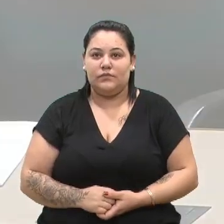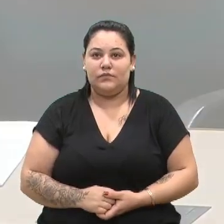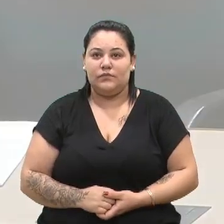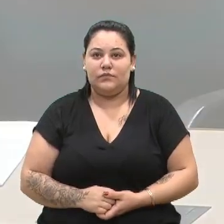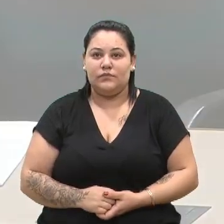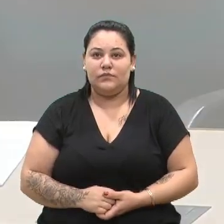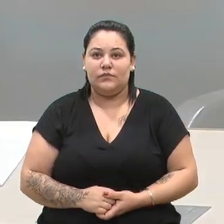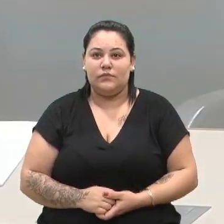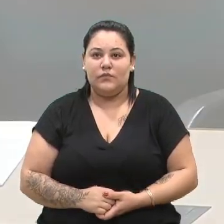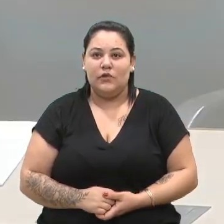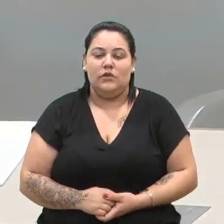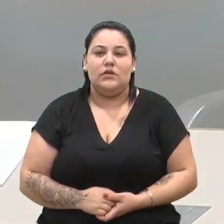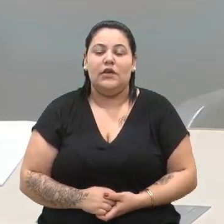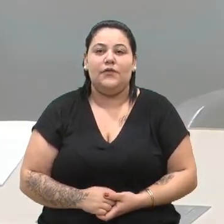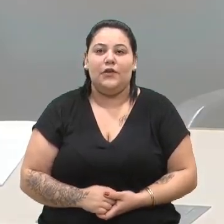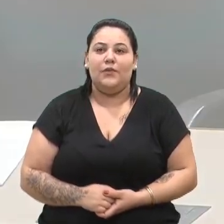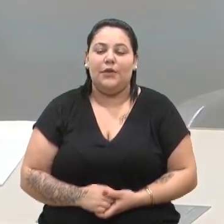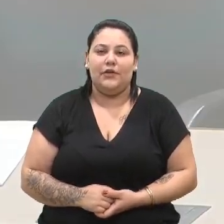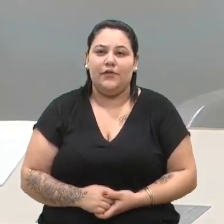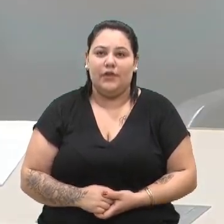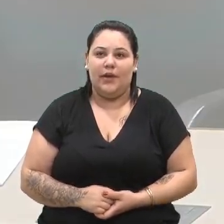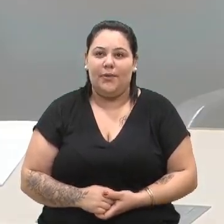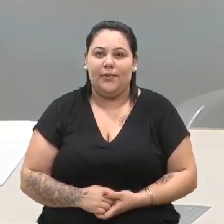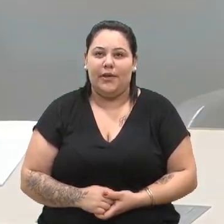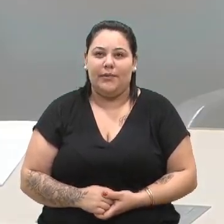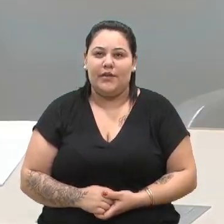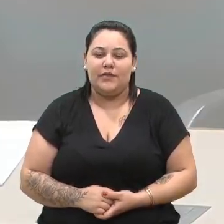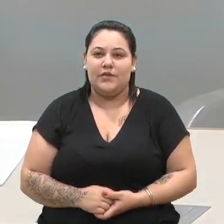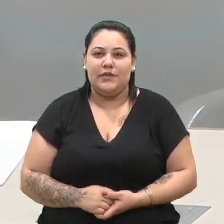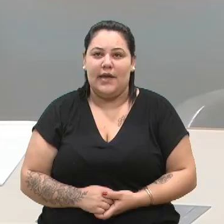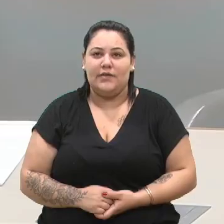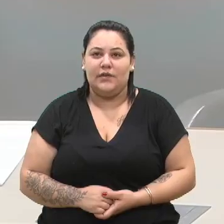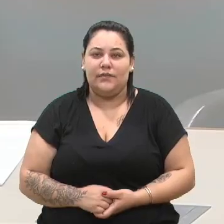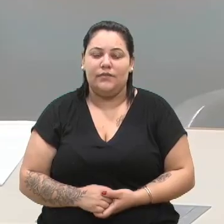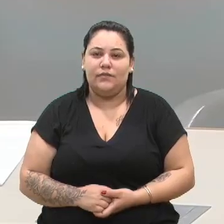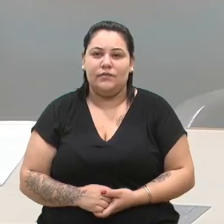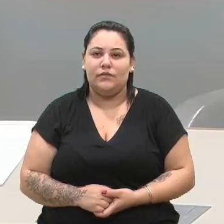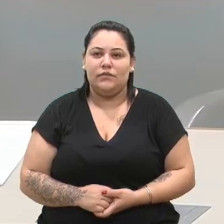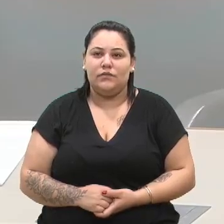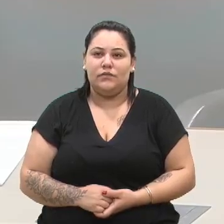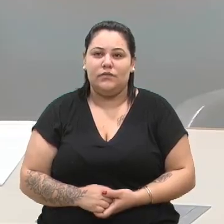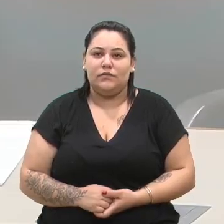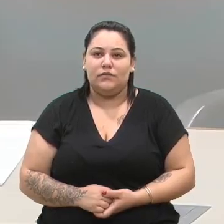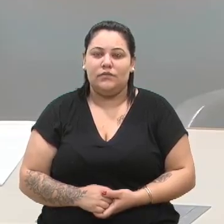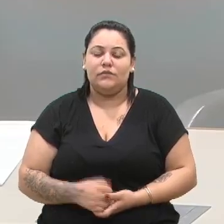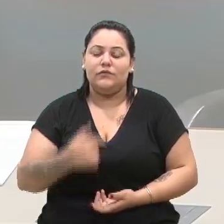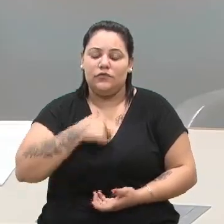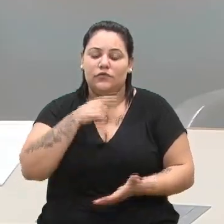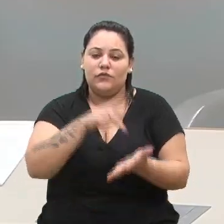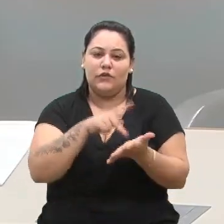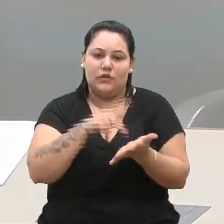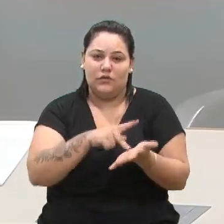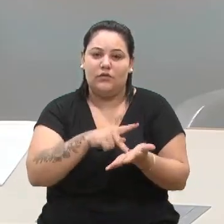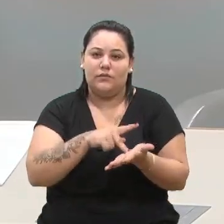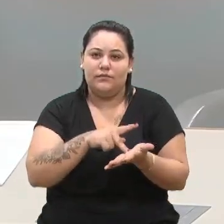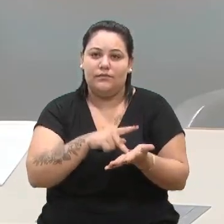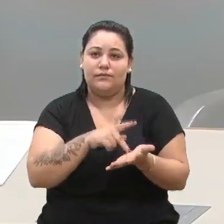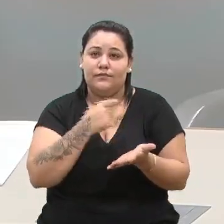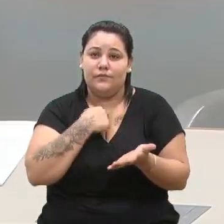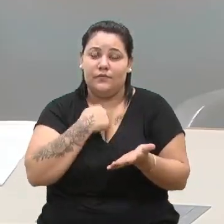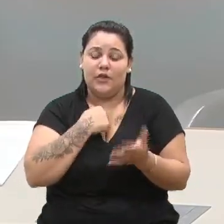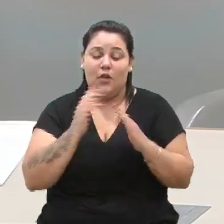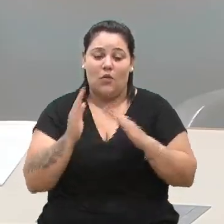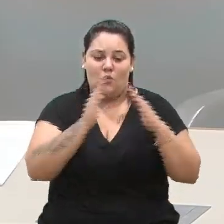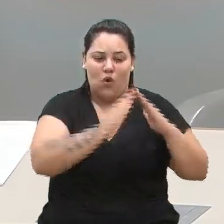várias situações. Mas muitas vezes, colega, eu desanimo, sinceramente. Eu moro,